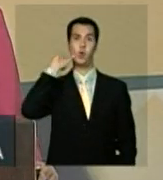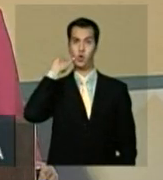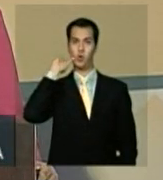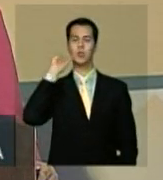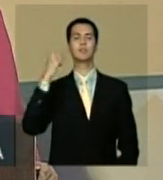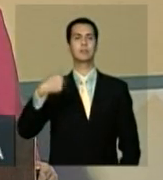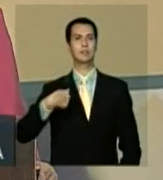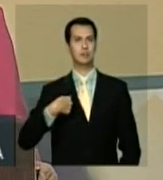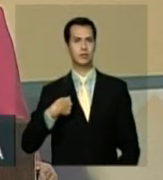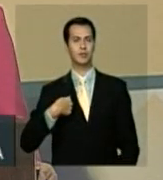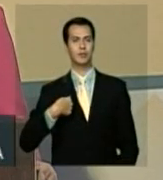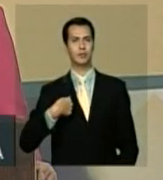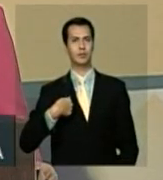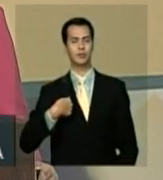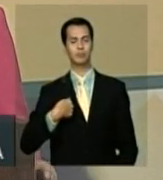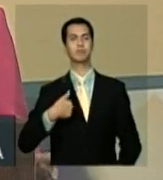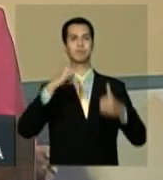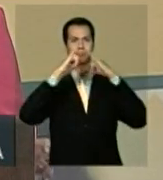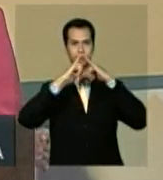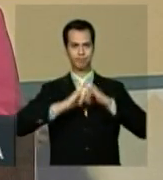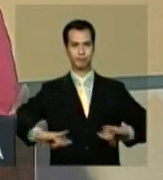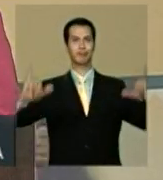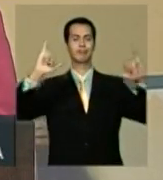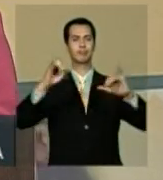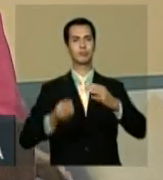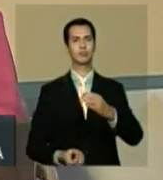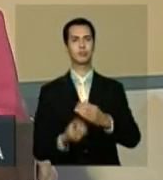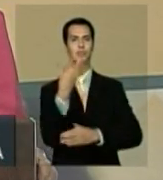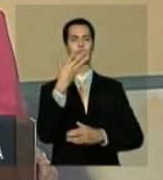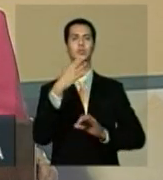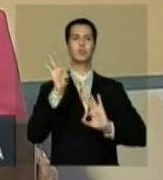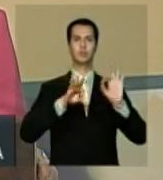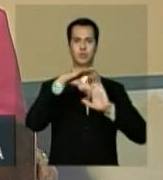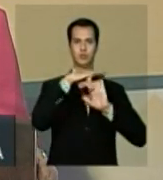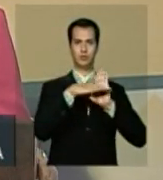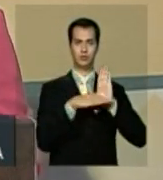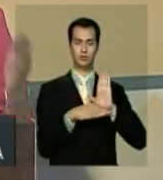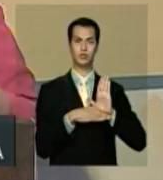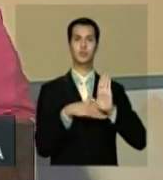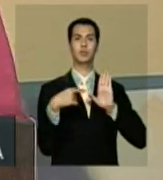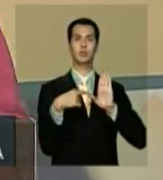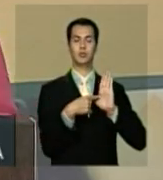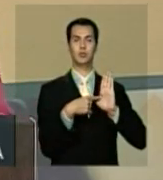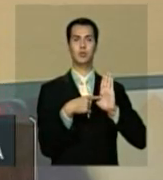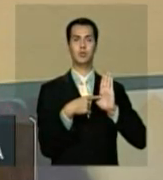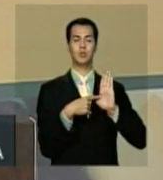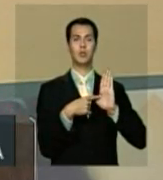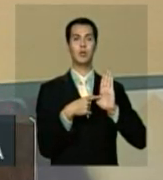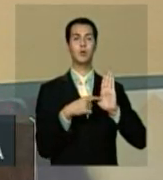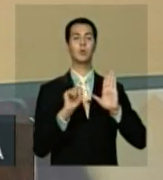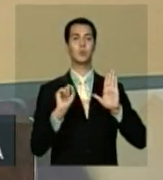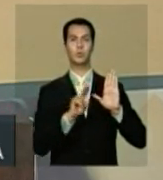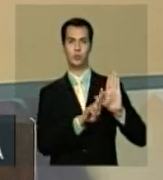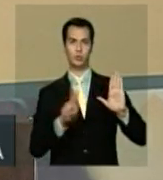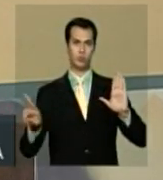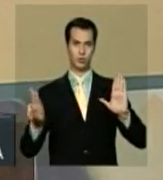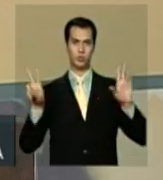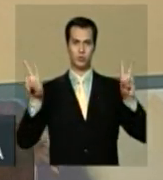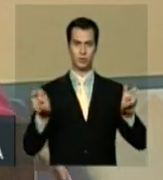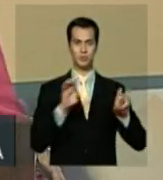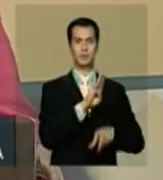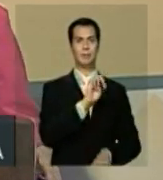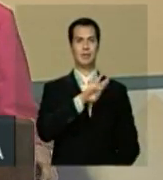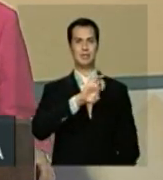Mães o programa dentro do programa Brasil sem miséria esta ação que nós chamamos de